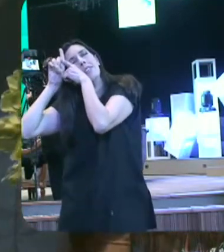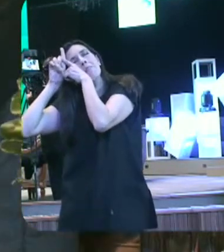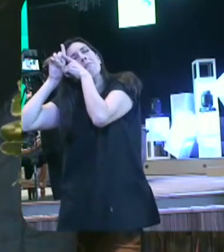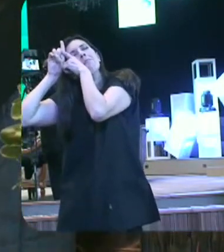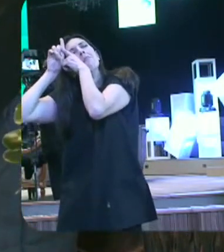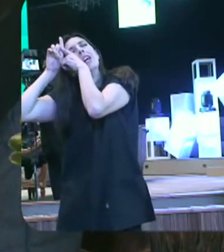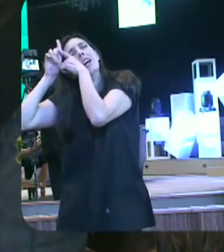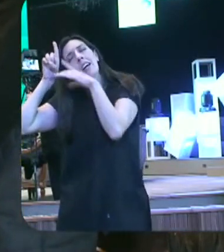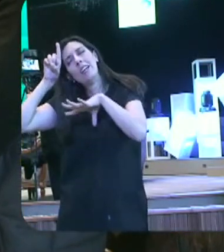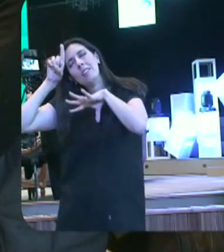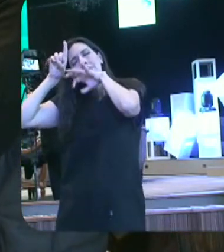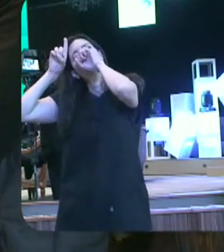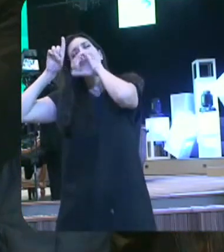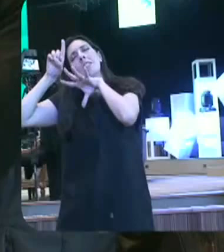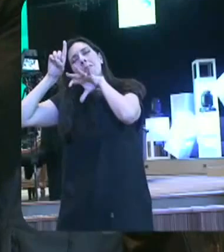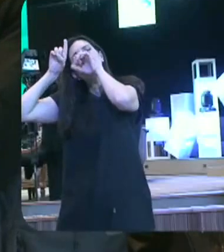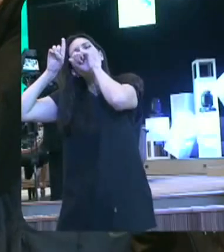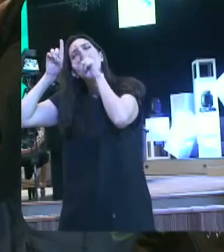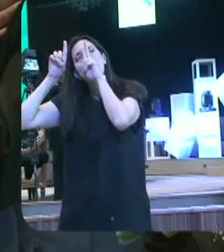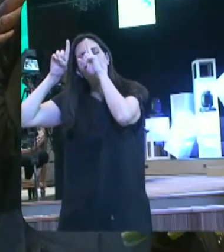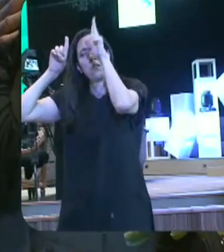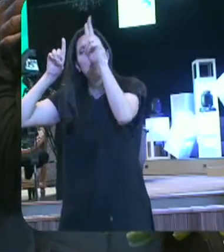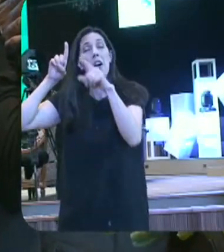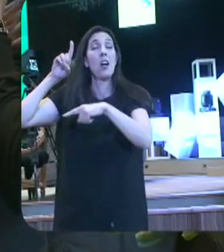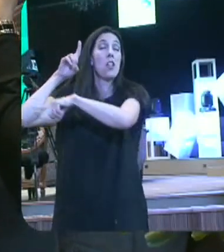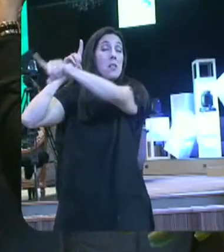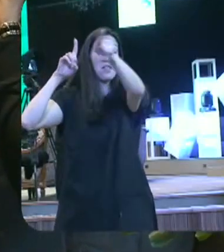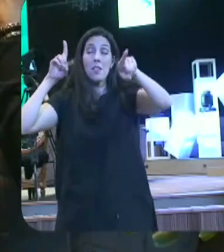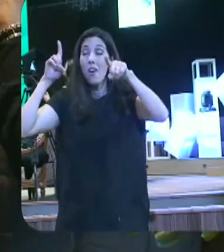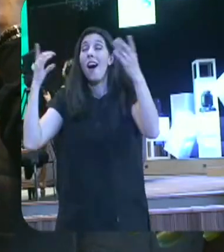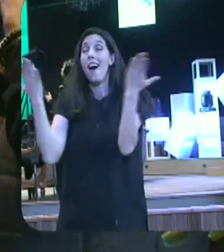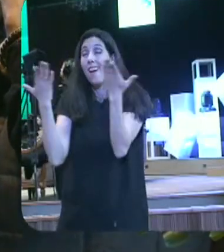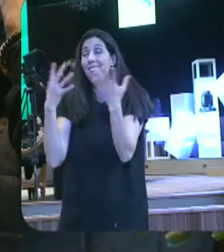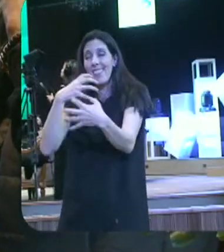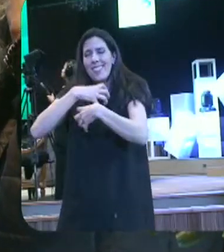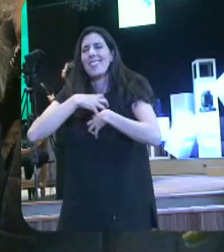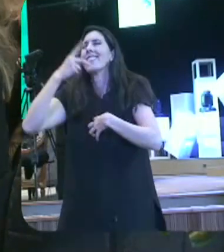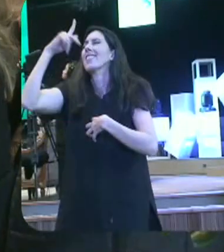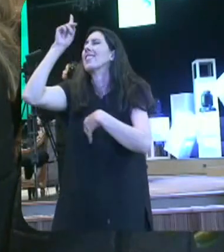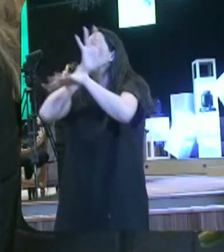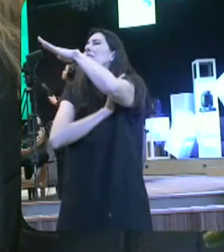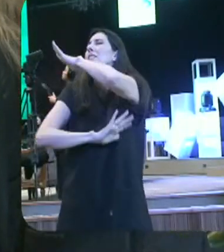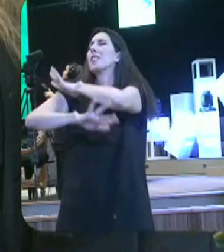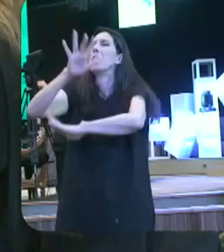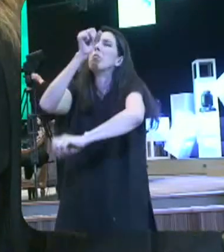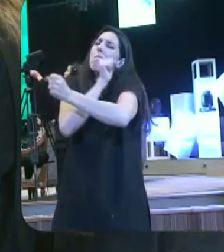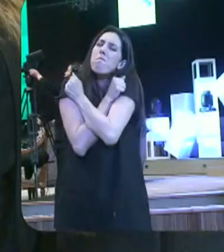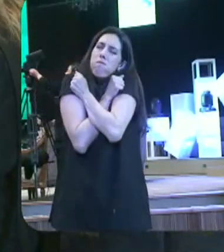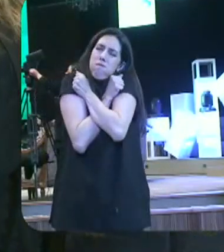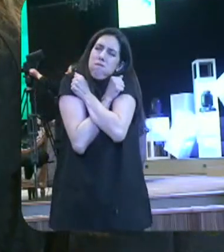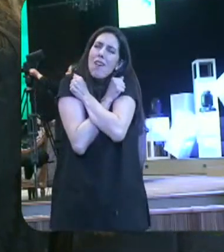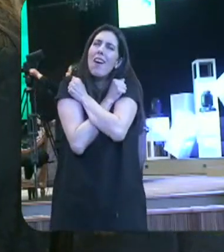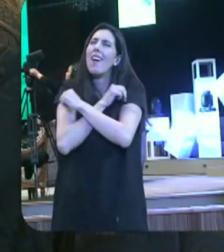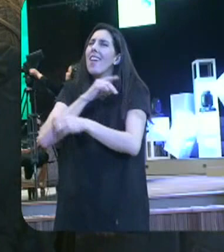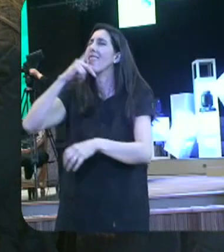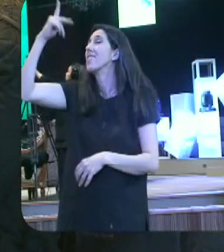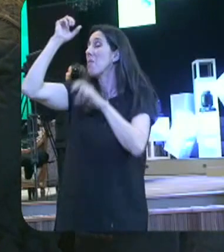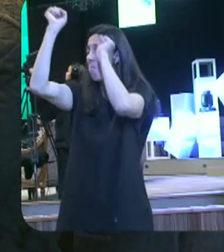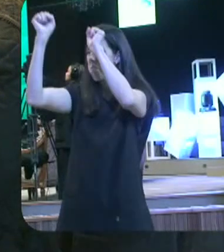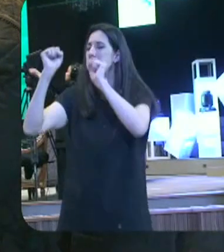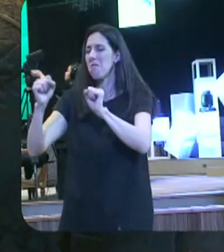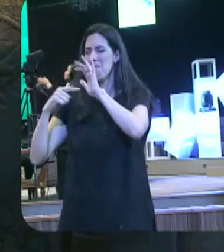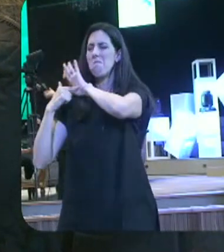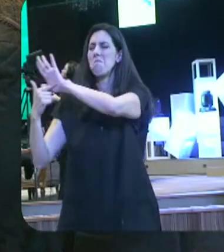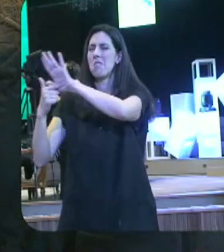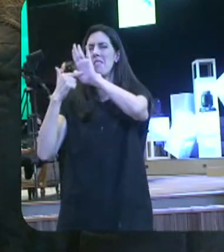de chorar, que assim os teus filhos se sintam aconchegados nos teus braços. Revela o teu poder,